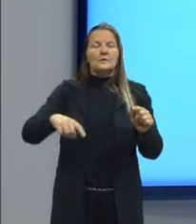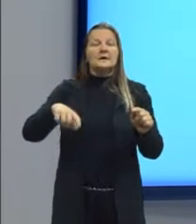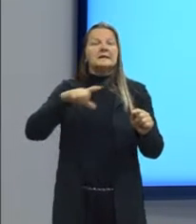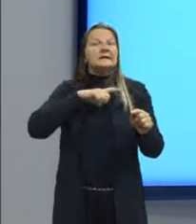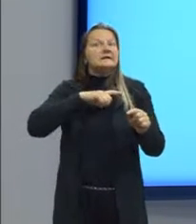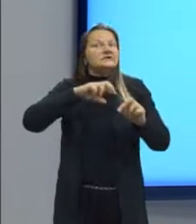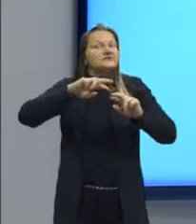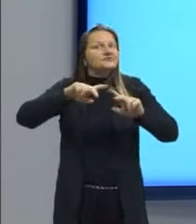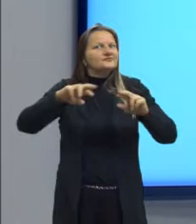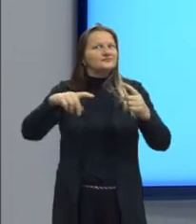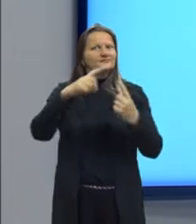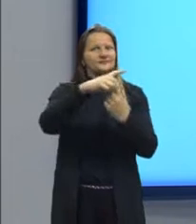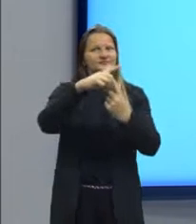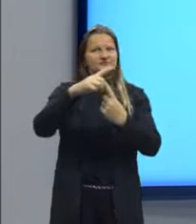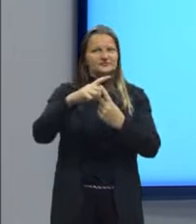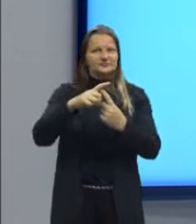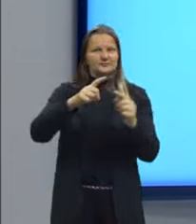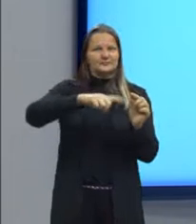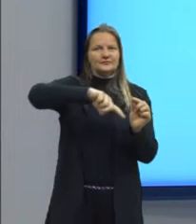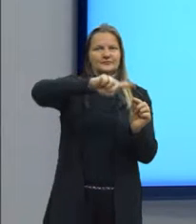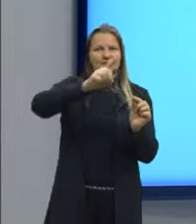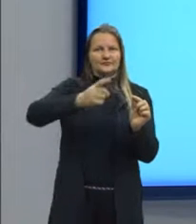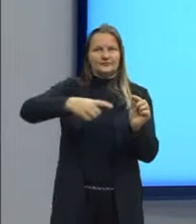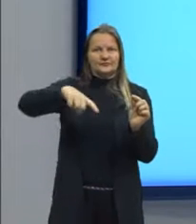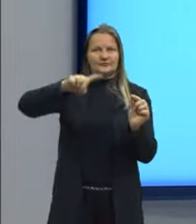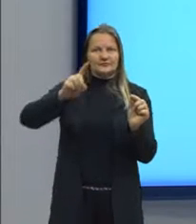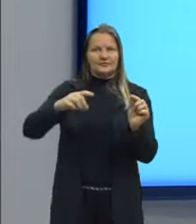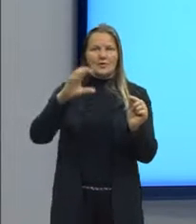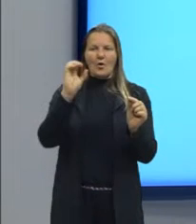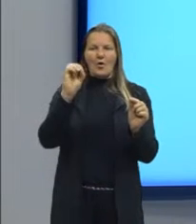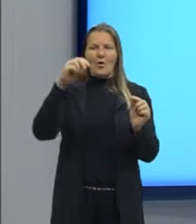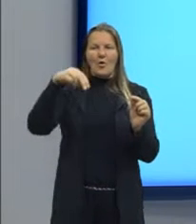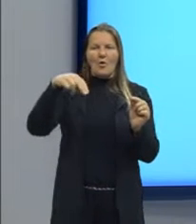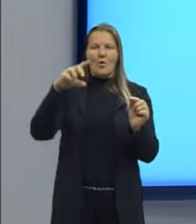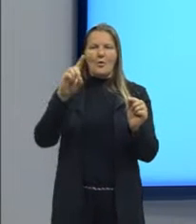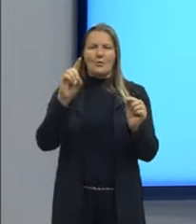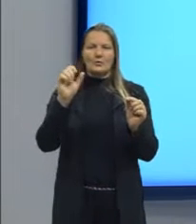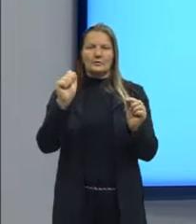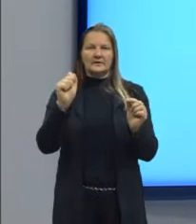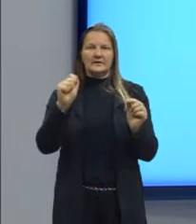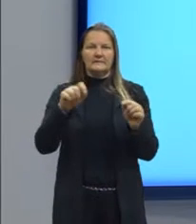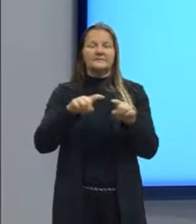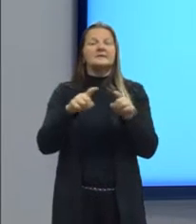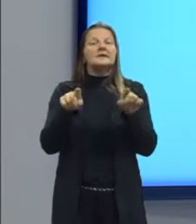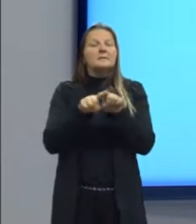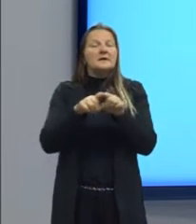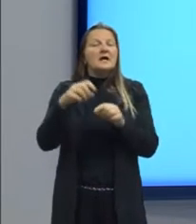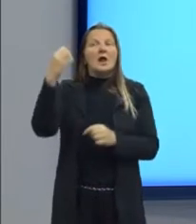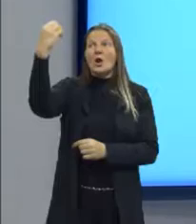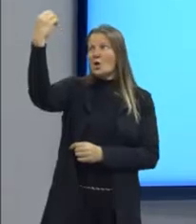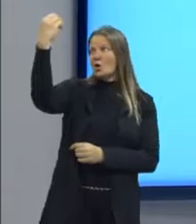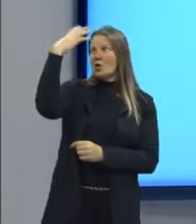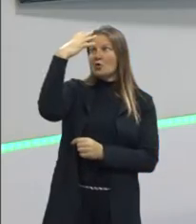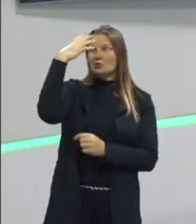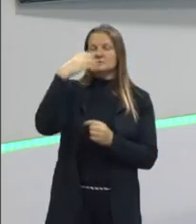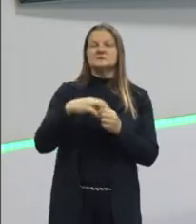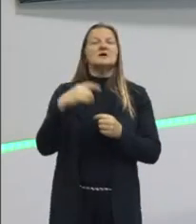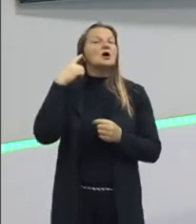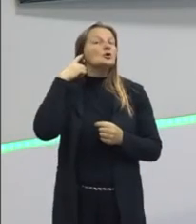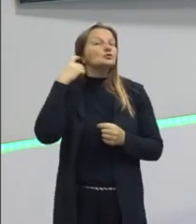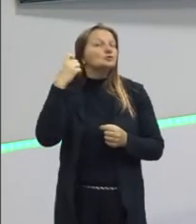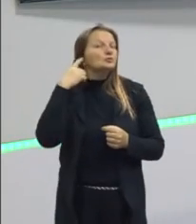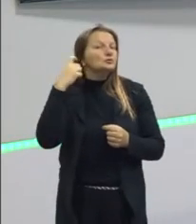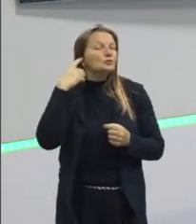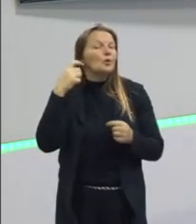tipos de de ondas certo bom então a luz né o som são vibrações que